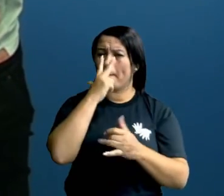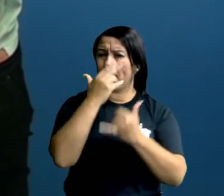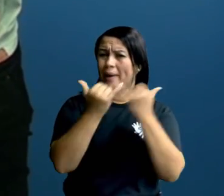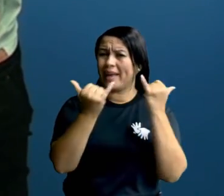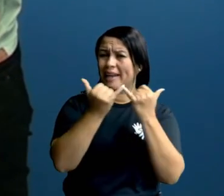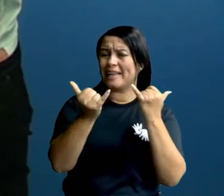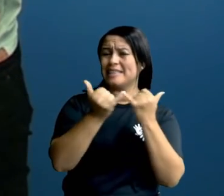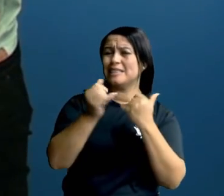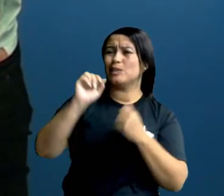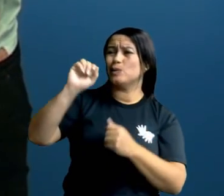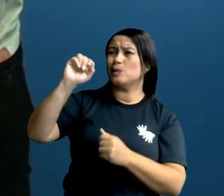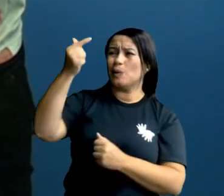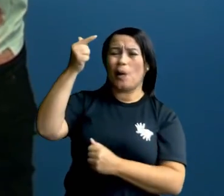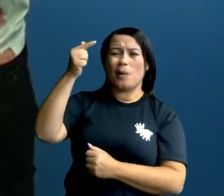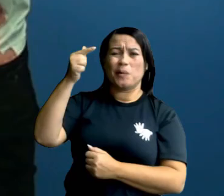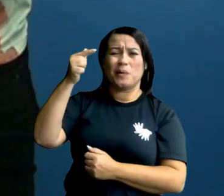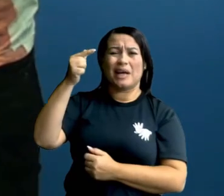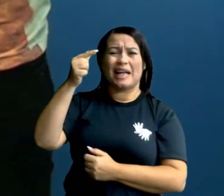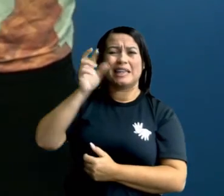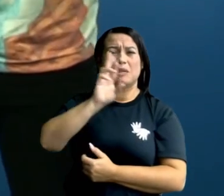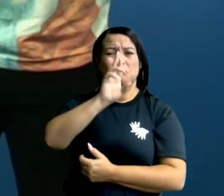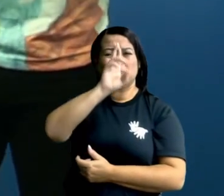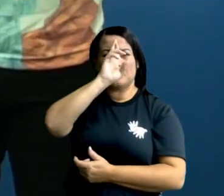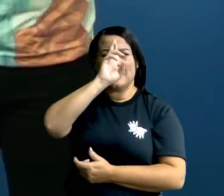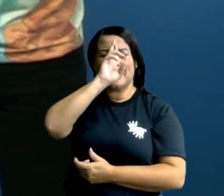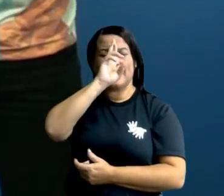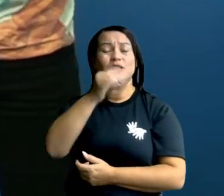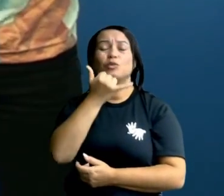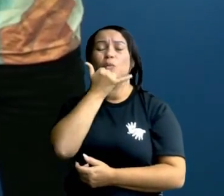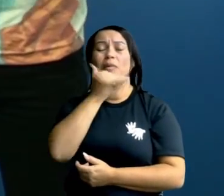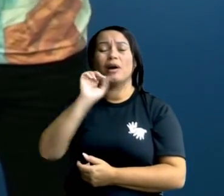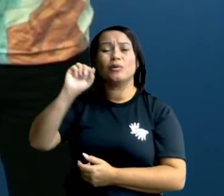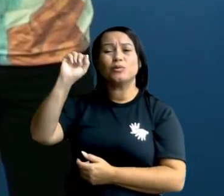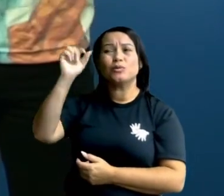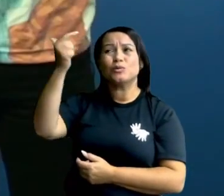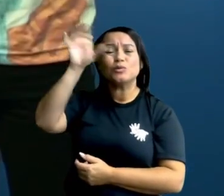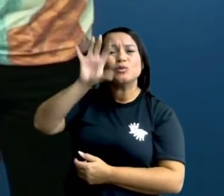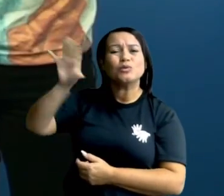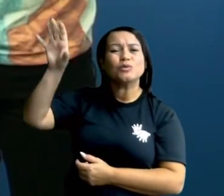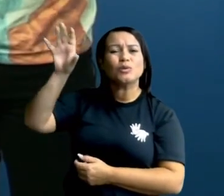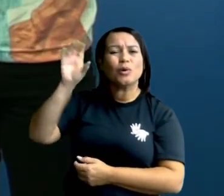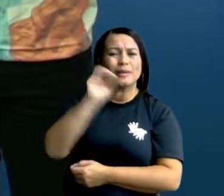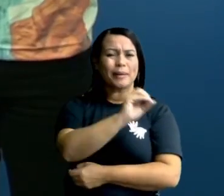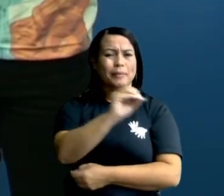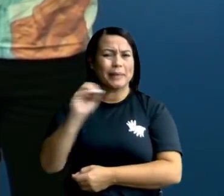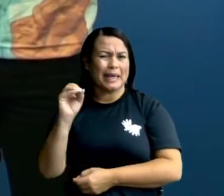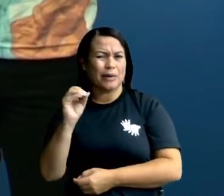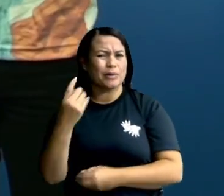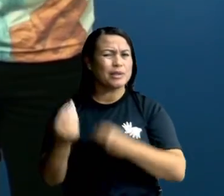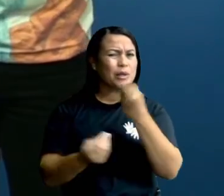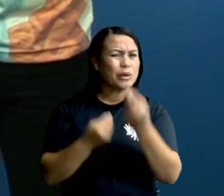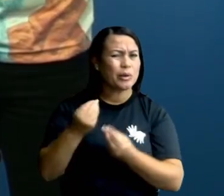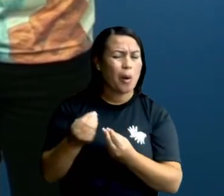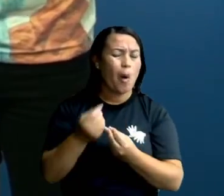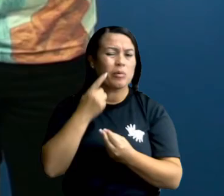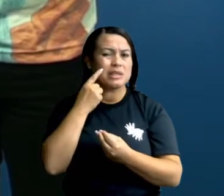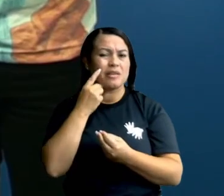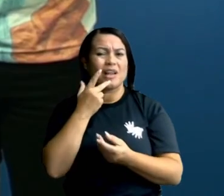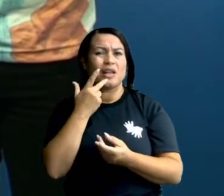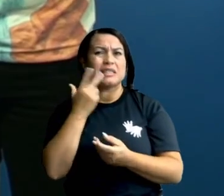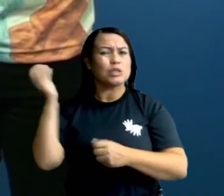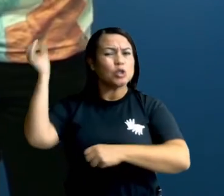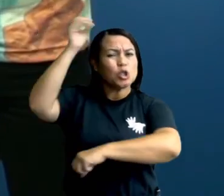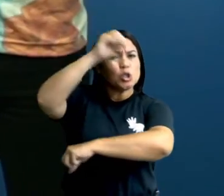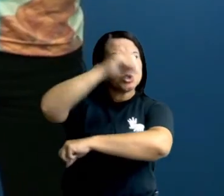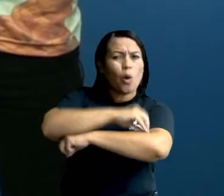tanto no extremo sul como no extremo norte, que em determinadas épocas do ano o sol não se impõe, né, por todo o dia, ou seja, você vai